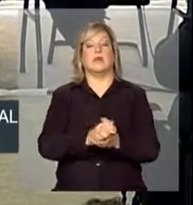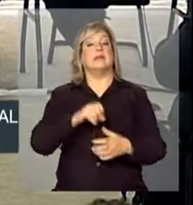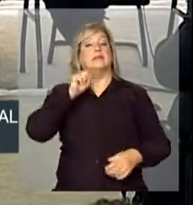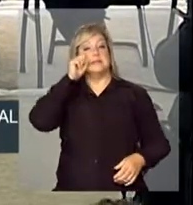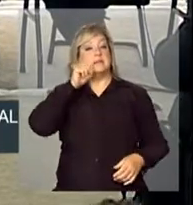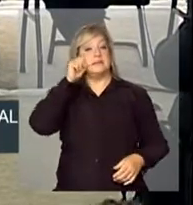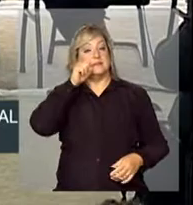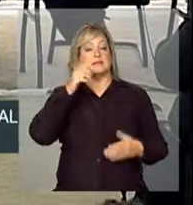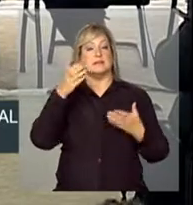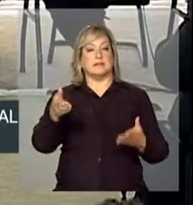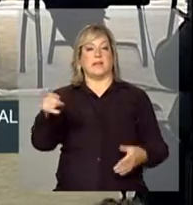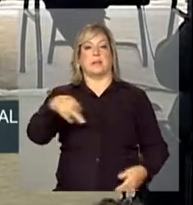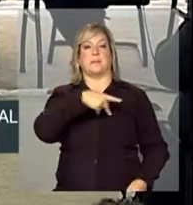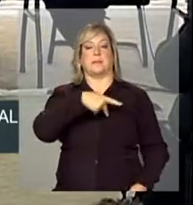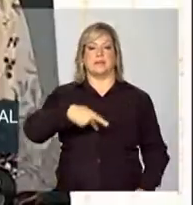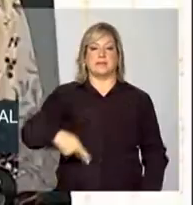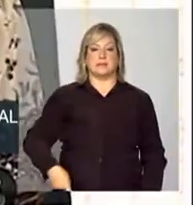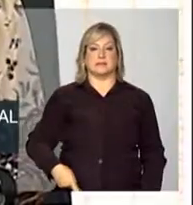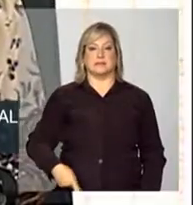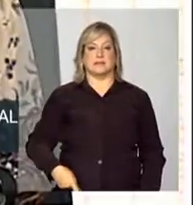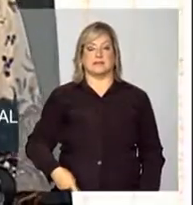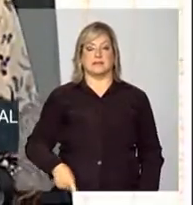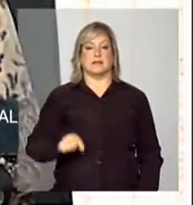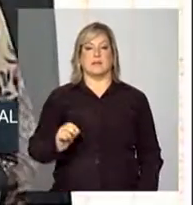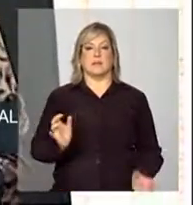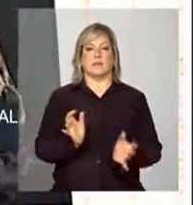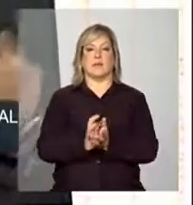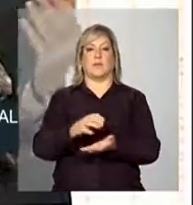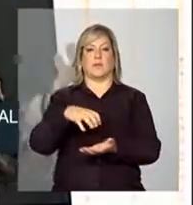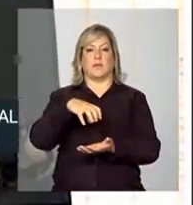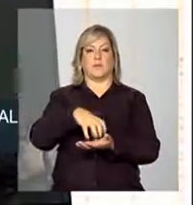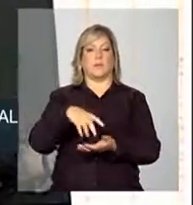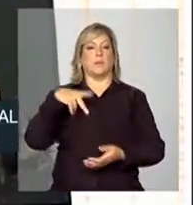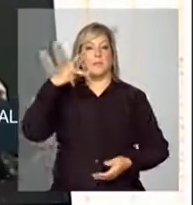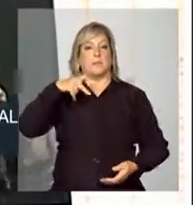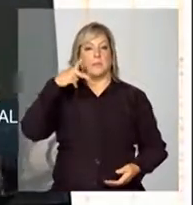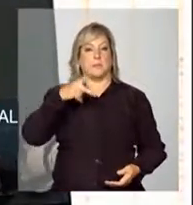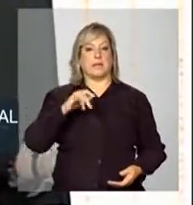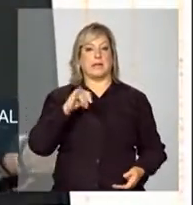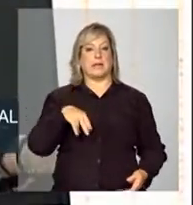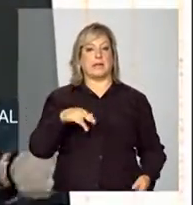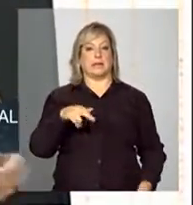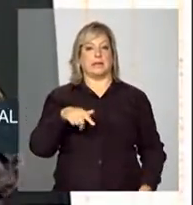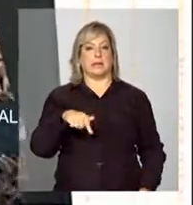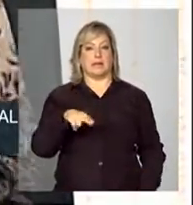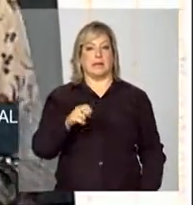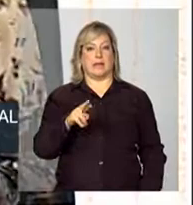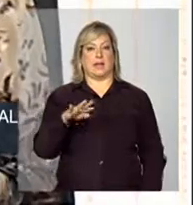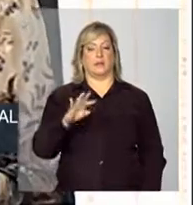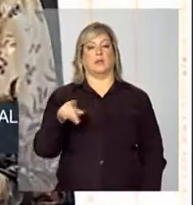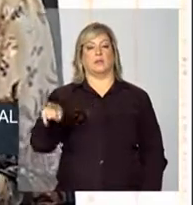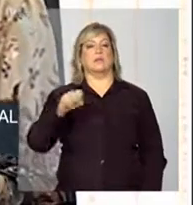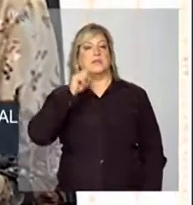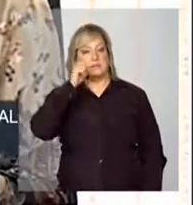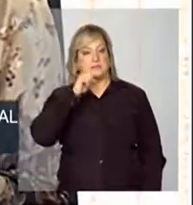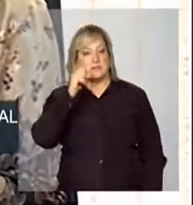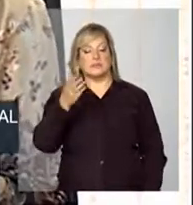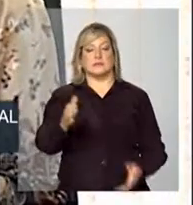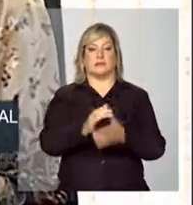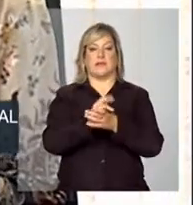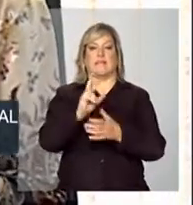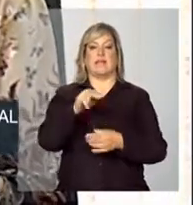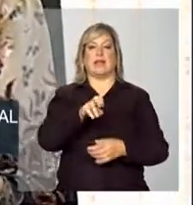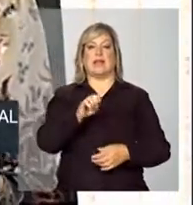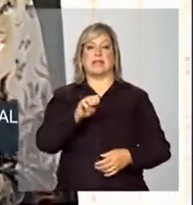que é presidente da Comissão parlamentar de inquérito do Senado Vanessa Grazziotin está conosco